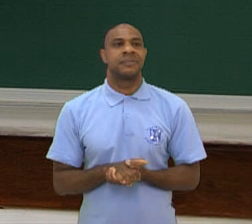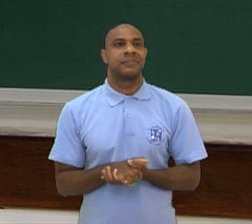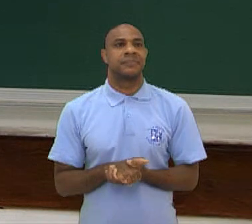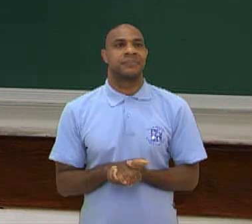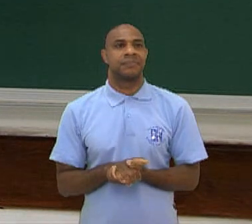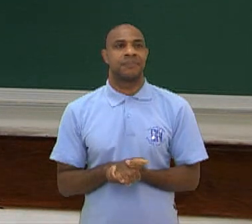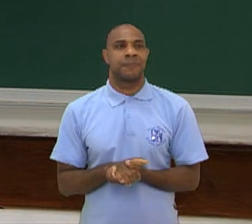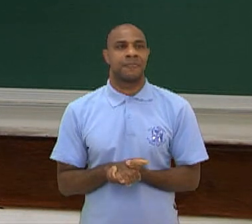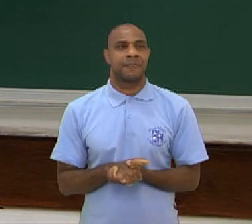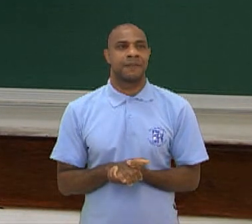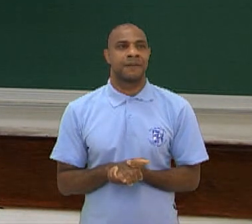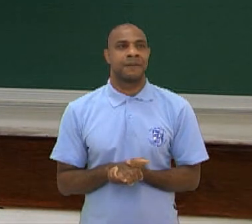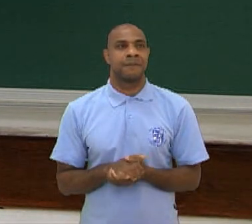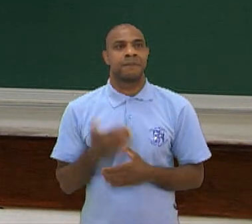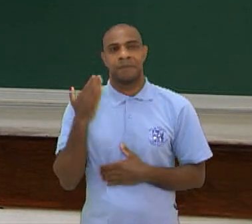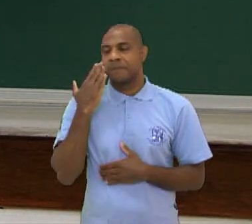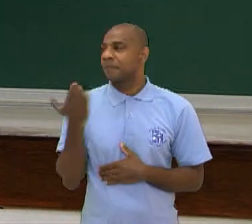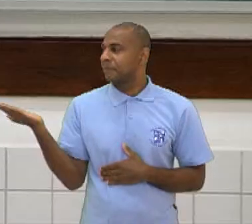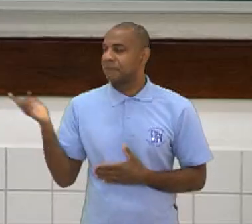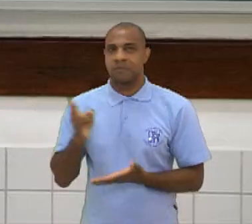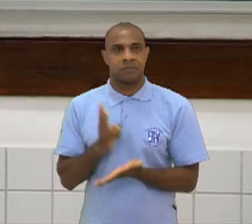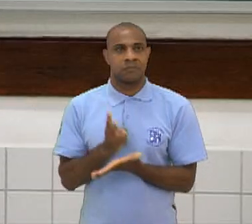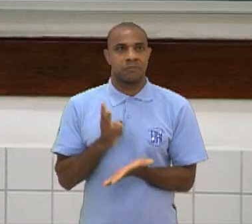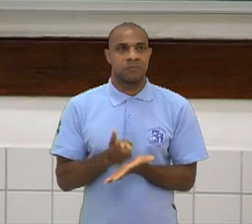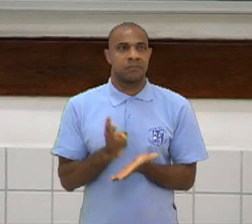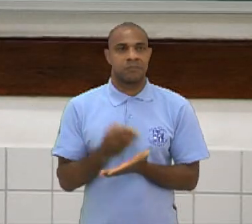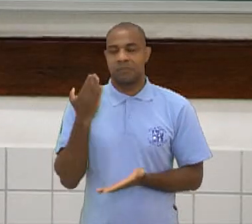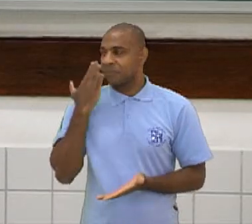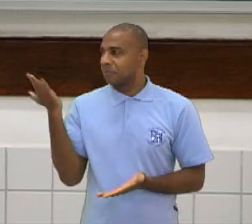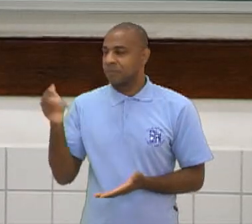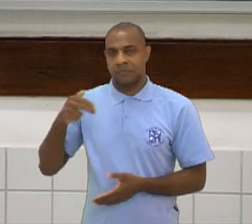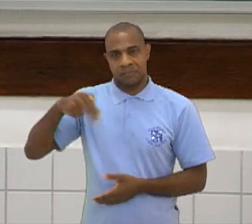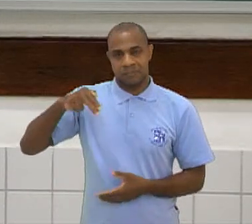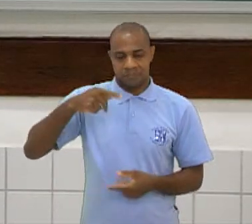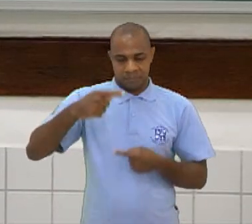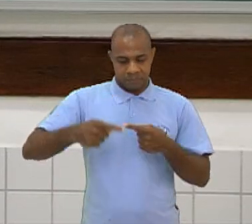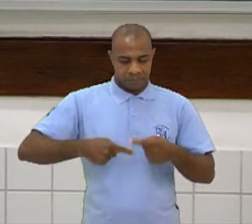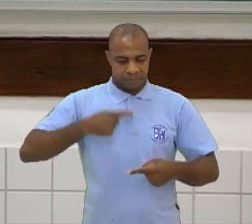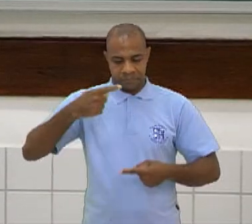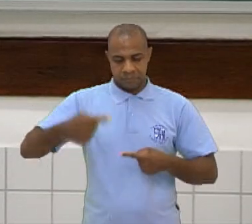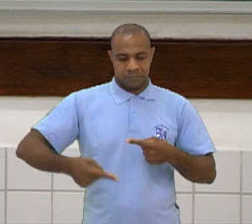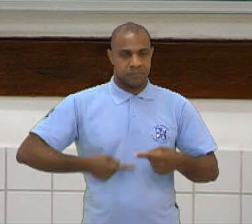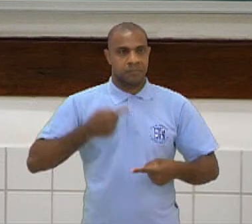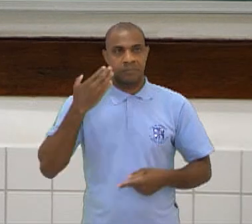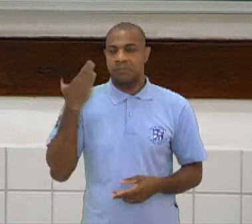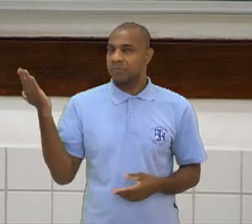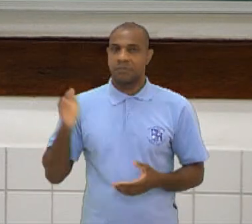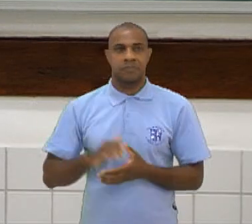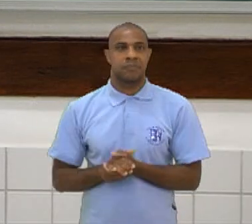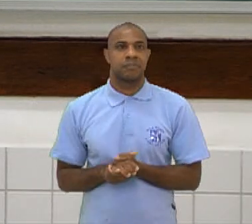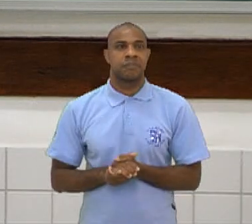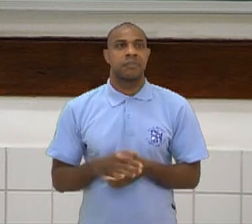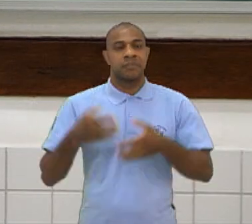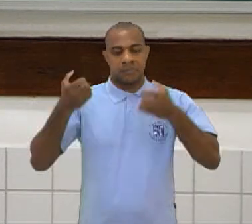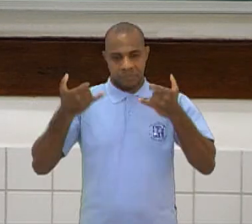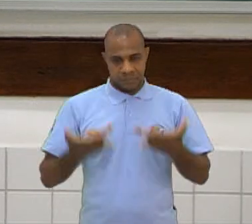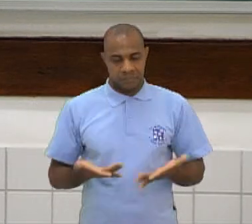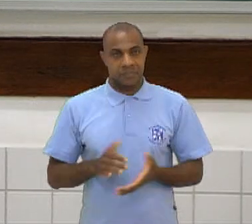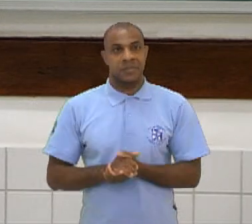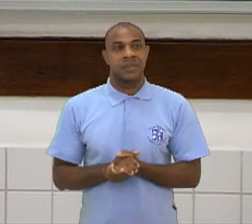revisão, tá? Continuando o ciclo aqui, gente. A gente falou, então, da fixação, falou da